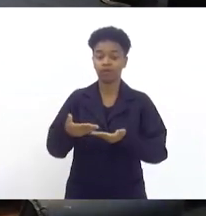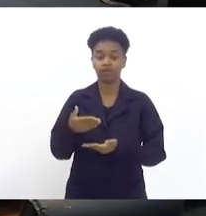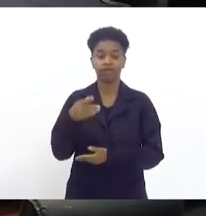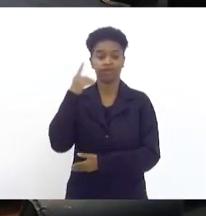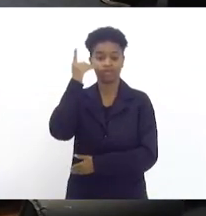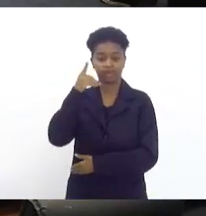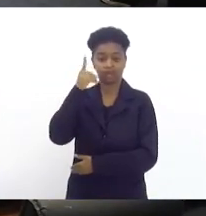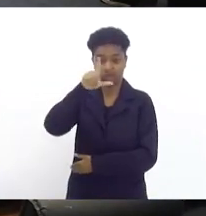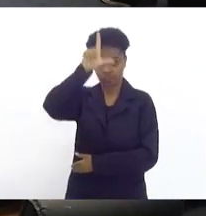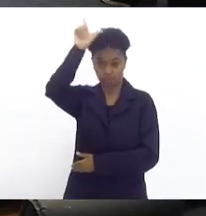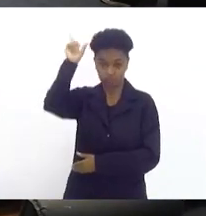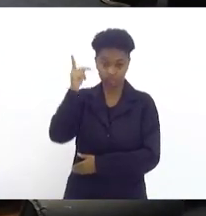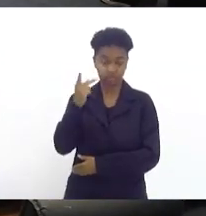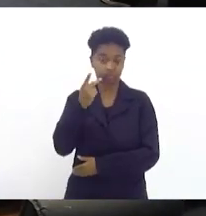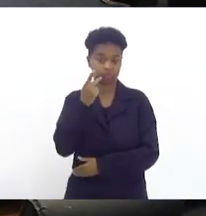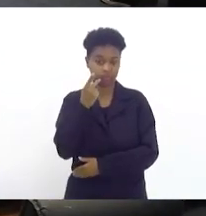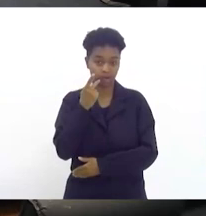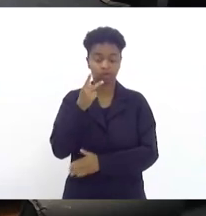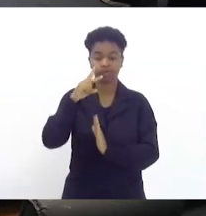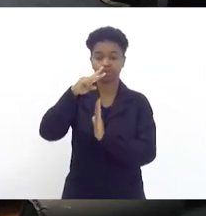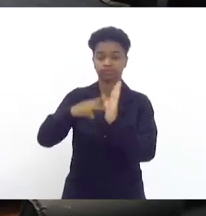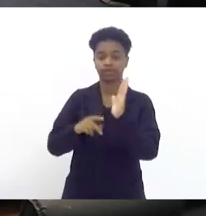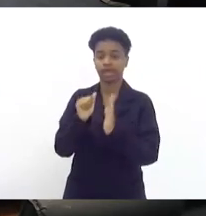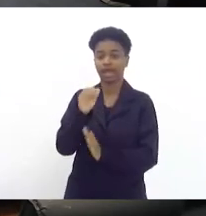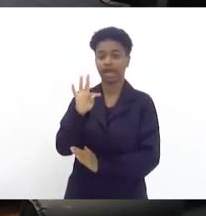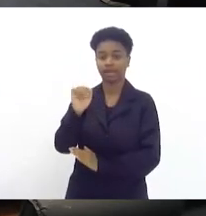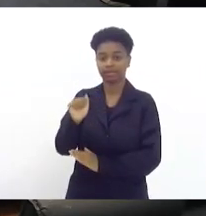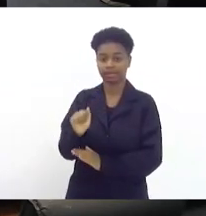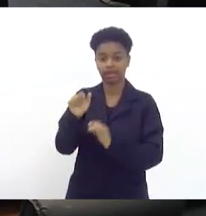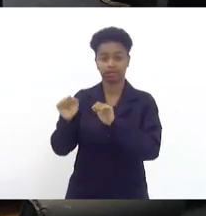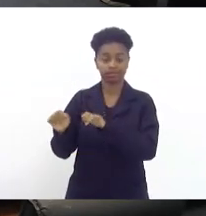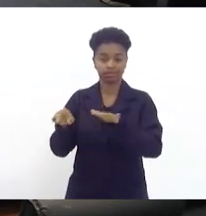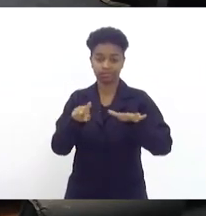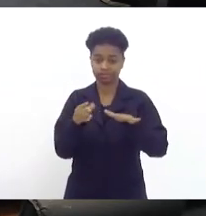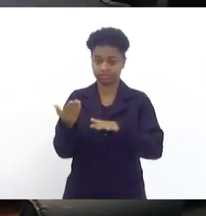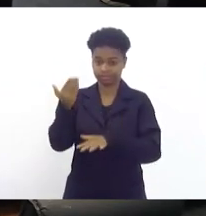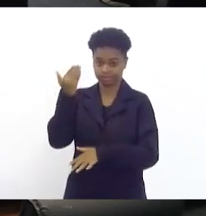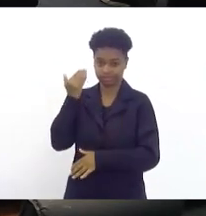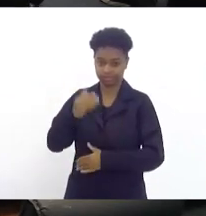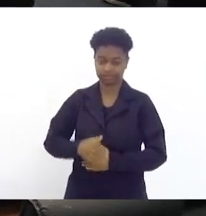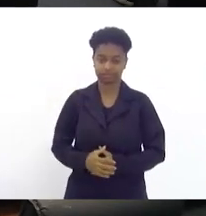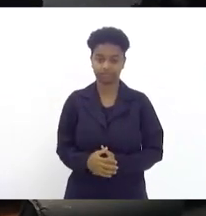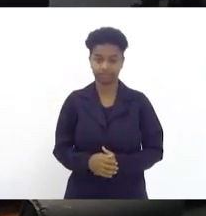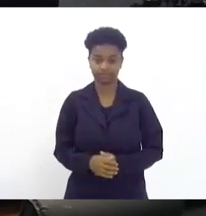Deputado Luiz Paulo para fazer a leitura da ata da sessão anterior